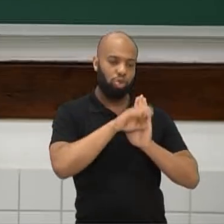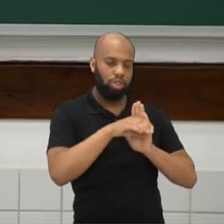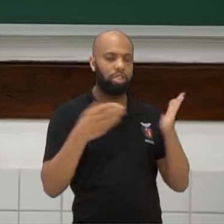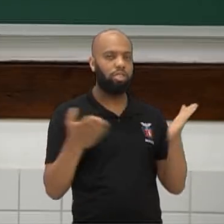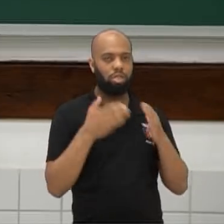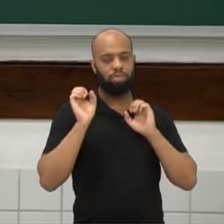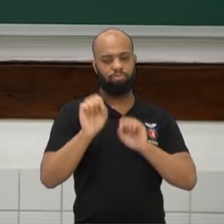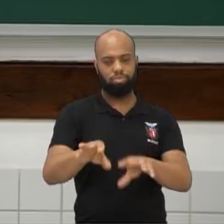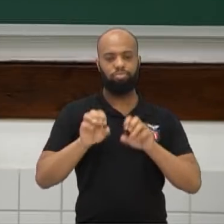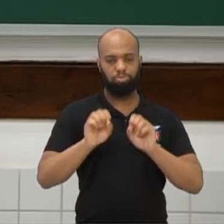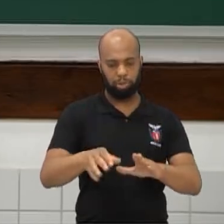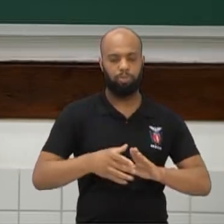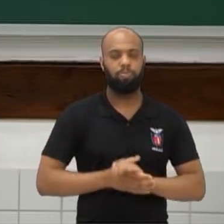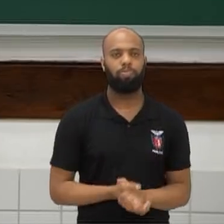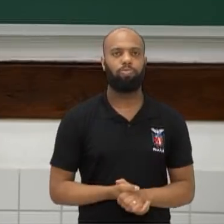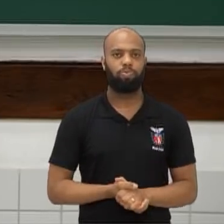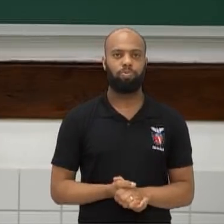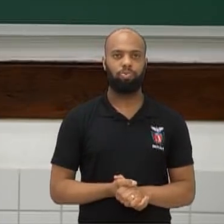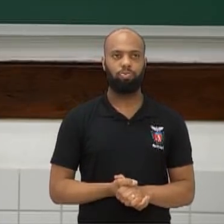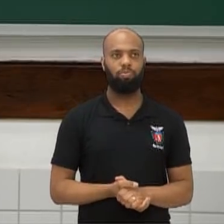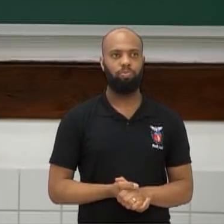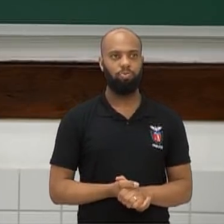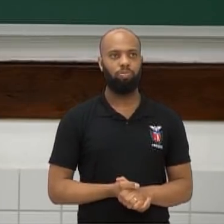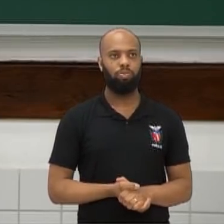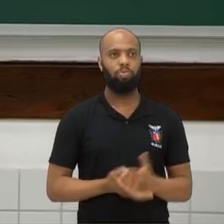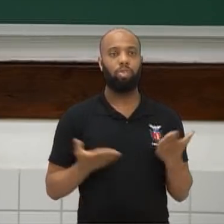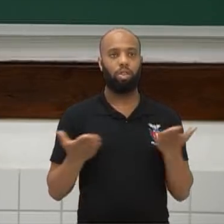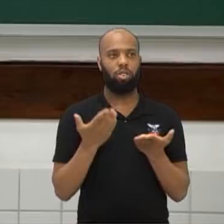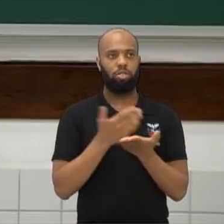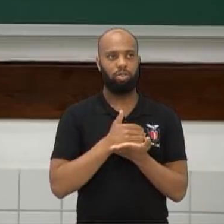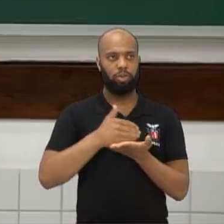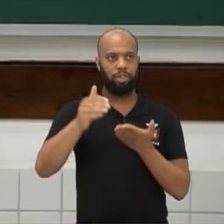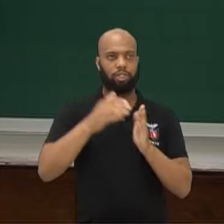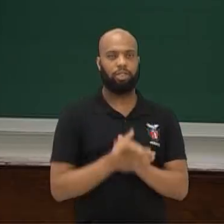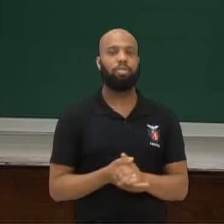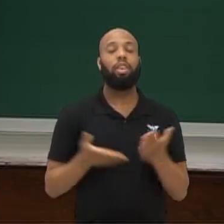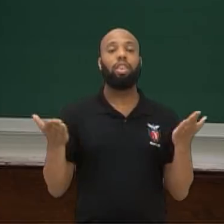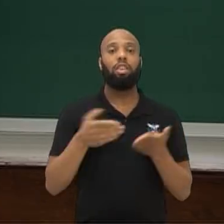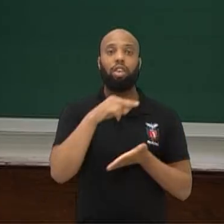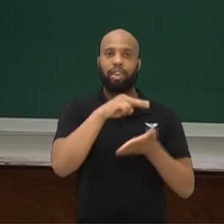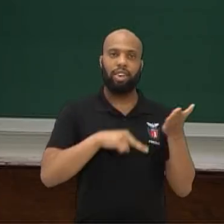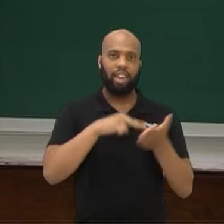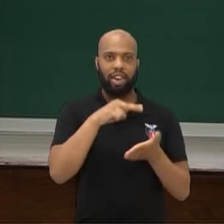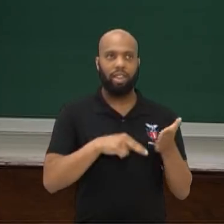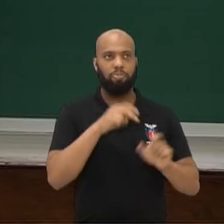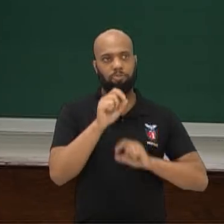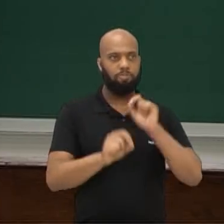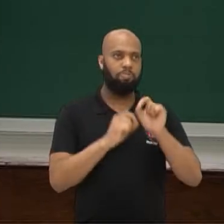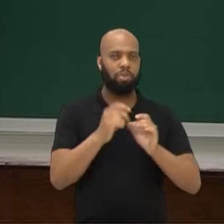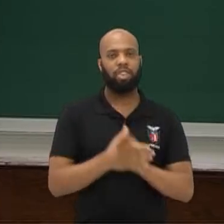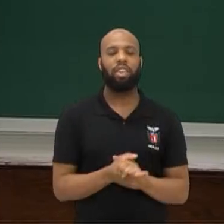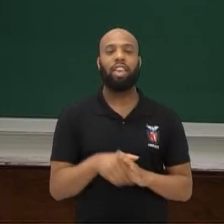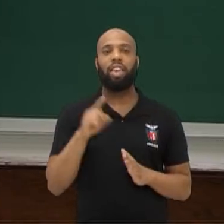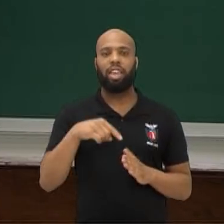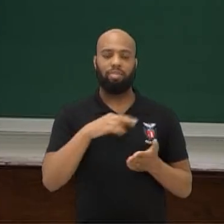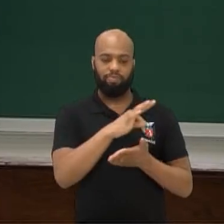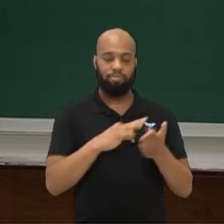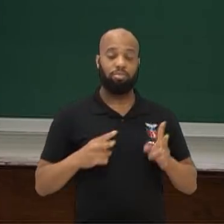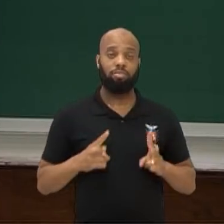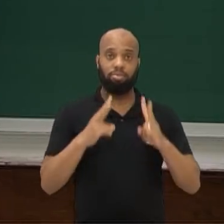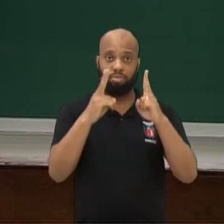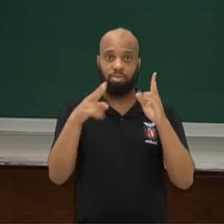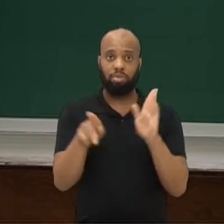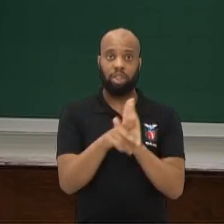ao longo das aulas. Ok, galera? Então, vamos começar. Convido vocês para ler aqui agora um fragmento que